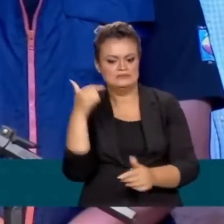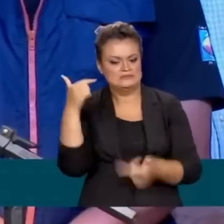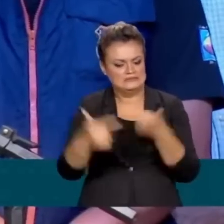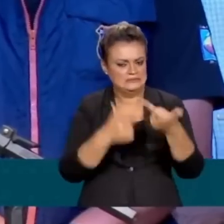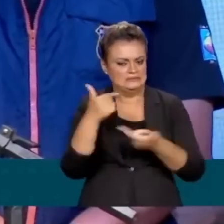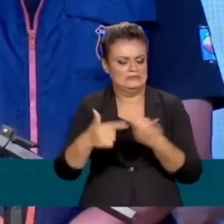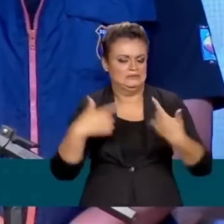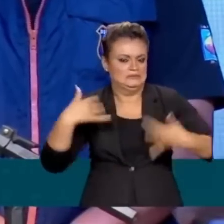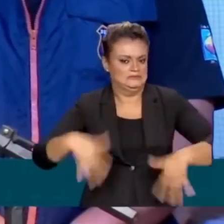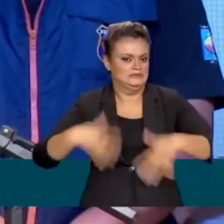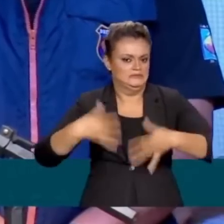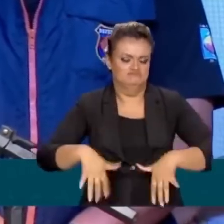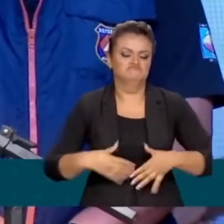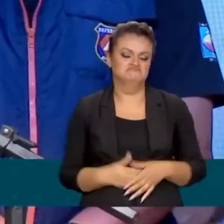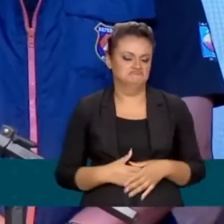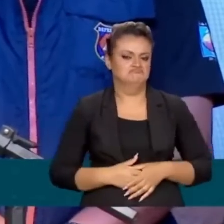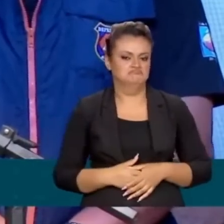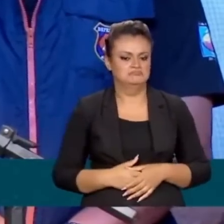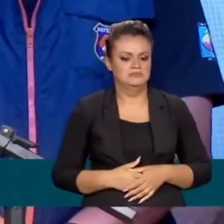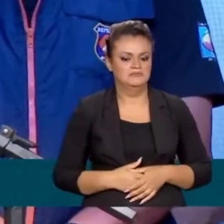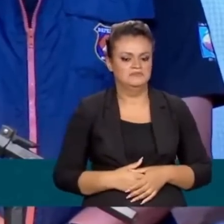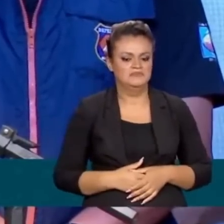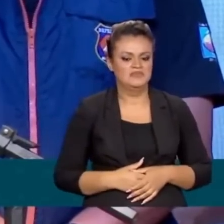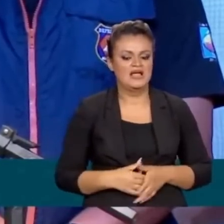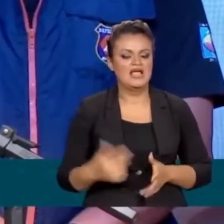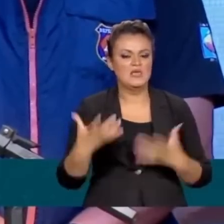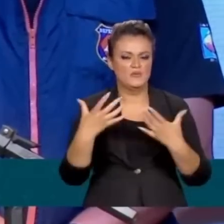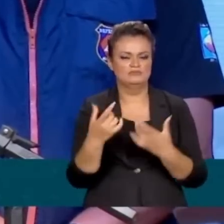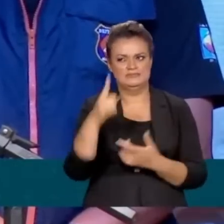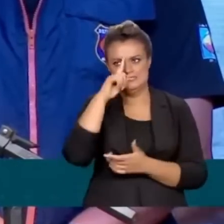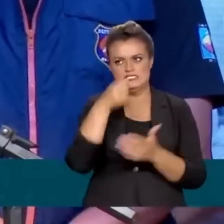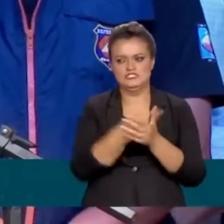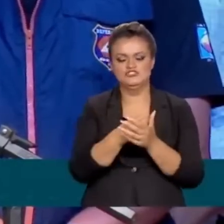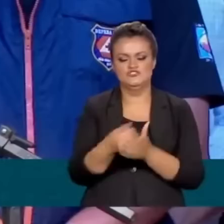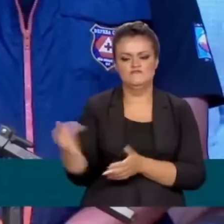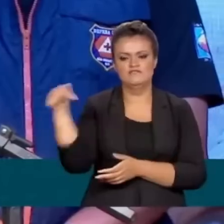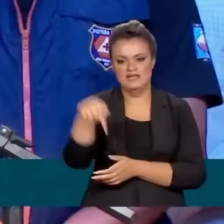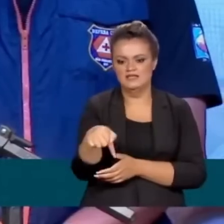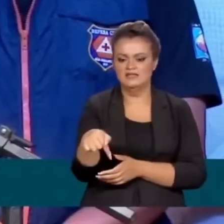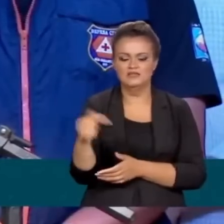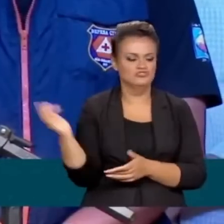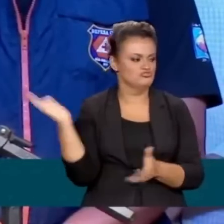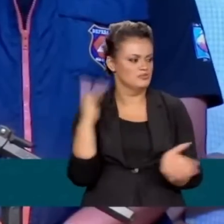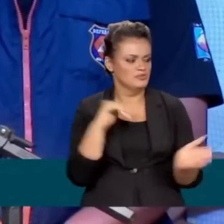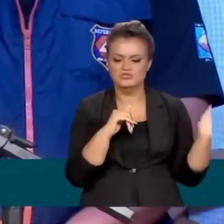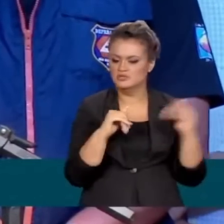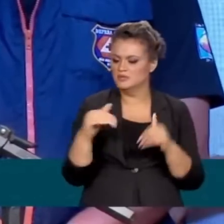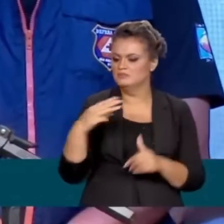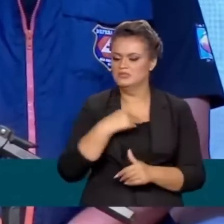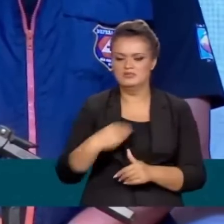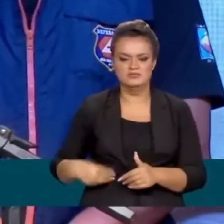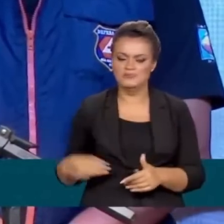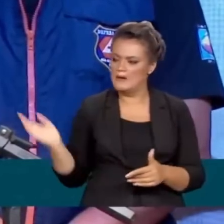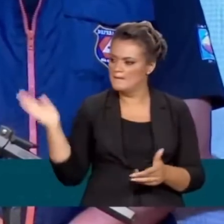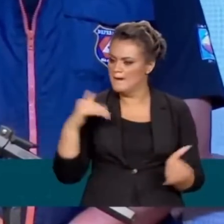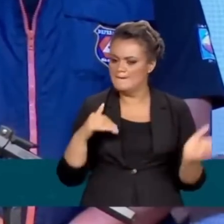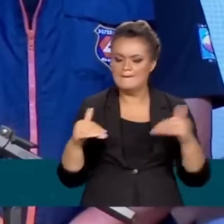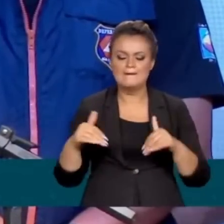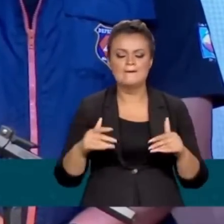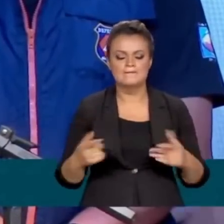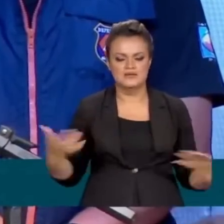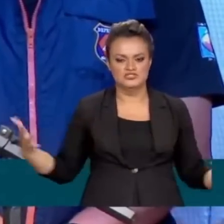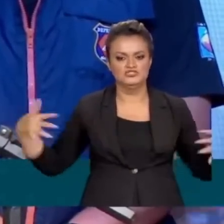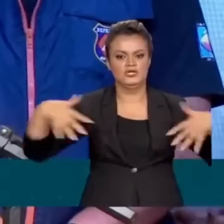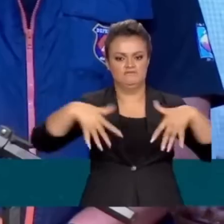extraordinária eu quando resolvi vir aqui eu resolvi trazer vários ministros para que a gente possa assumir